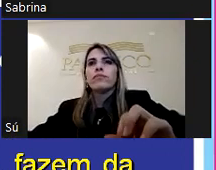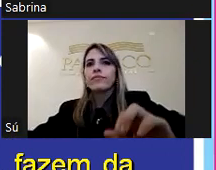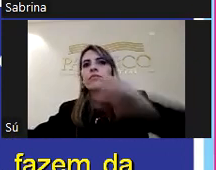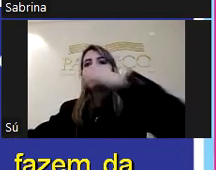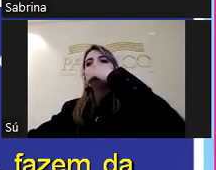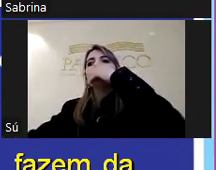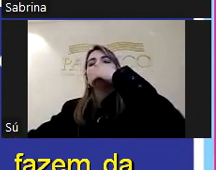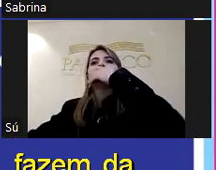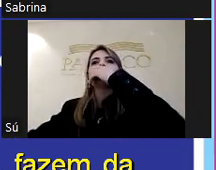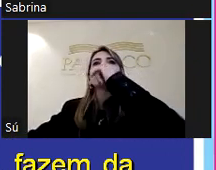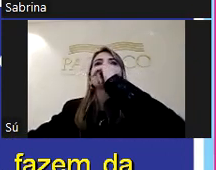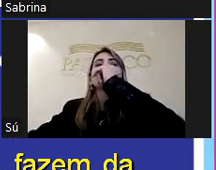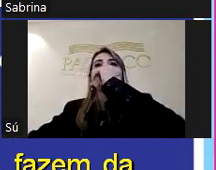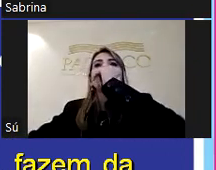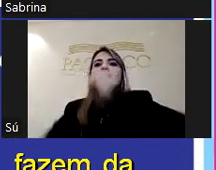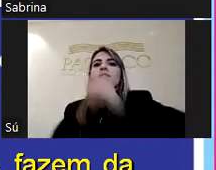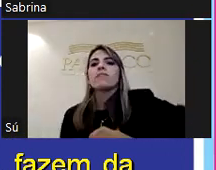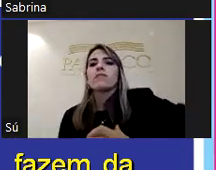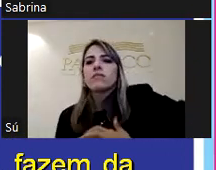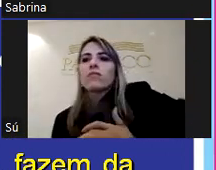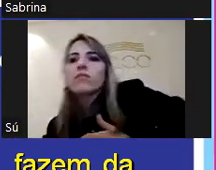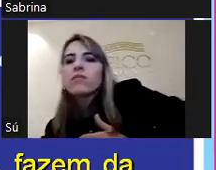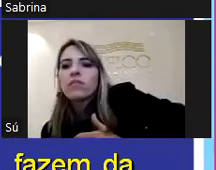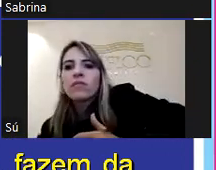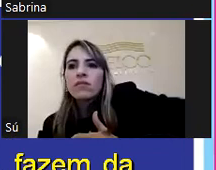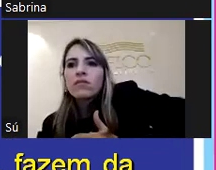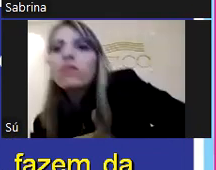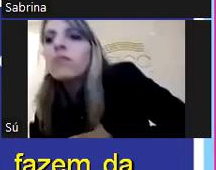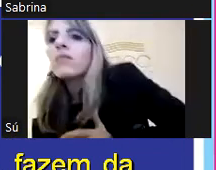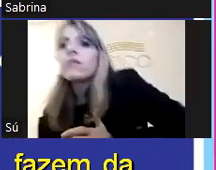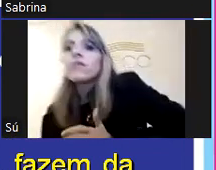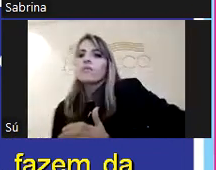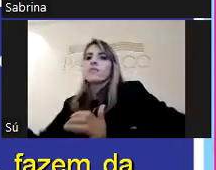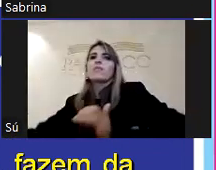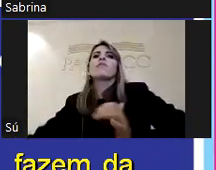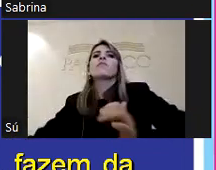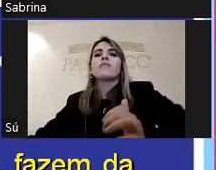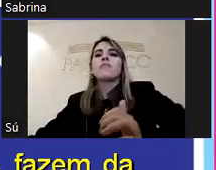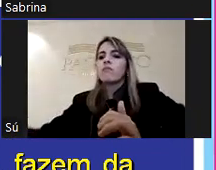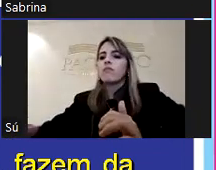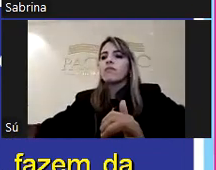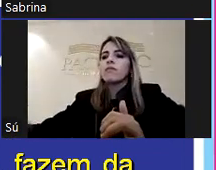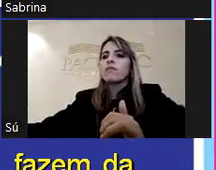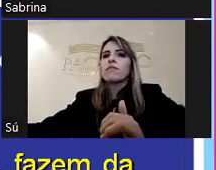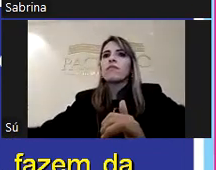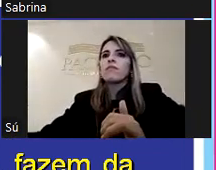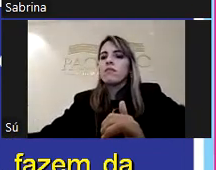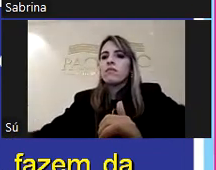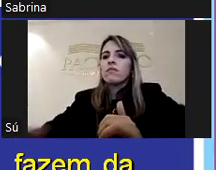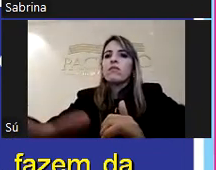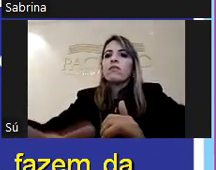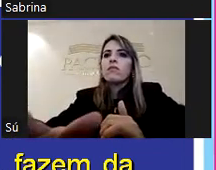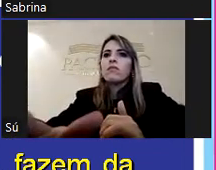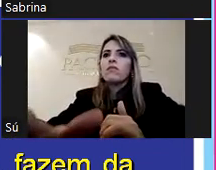O homem projeta a mãe na esposa. Ele não consegue copular com ela.